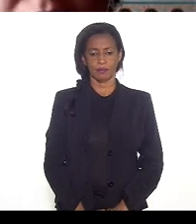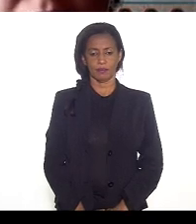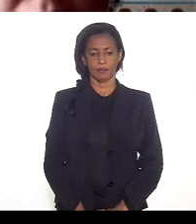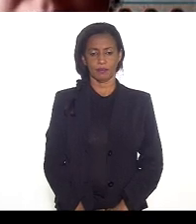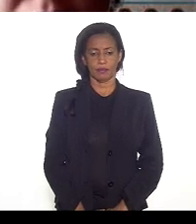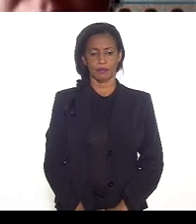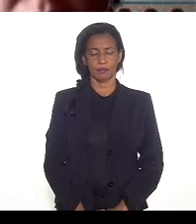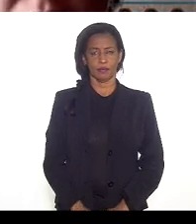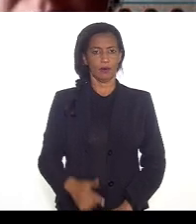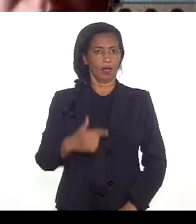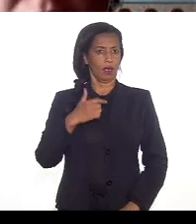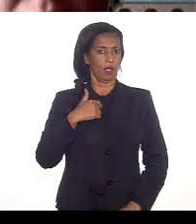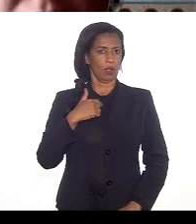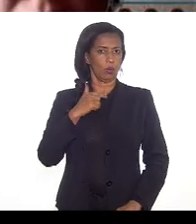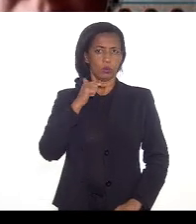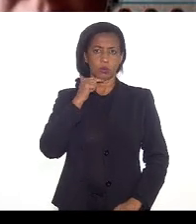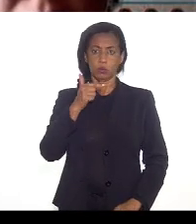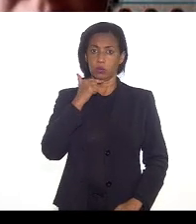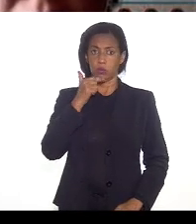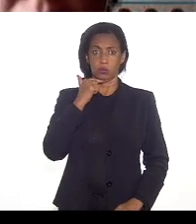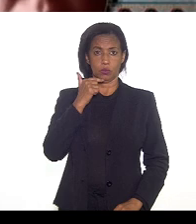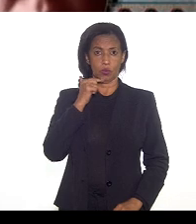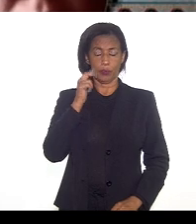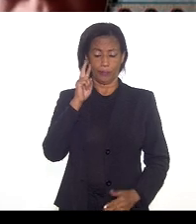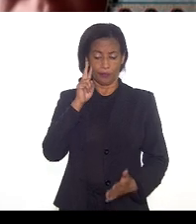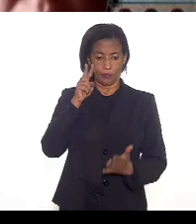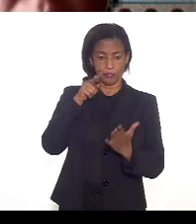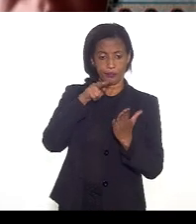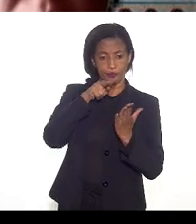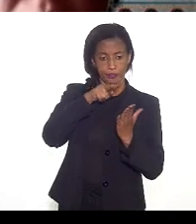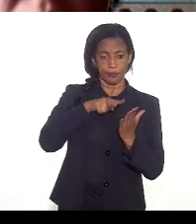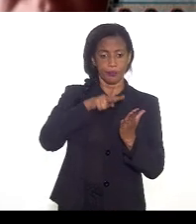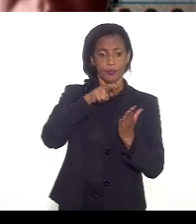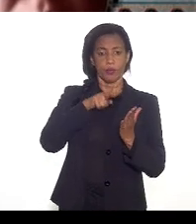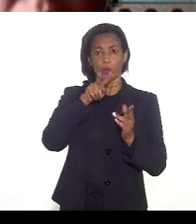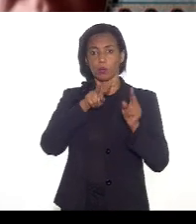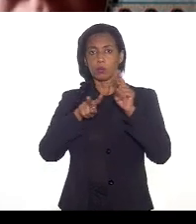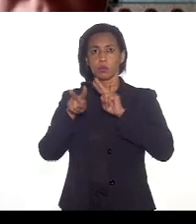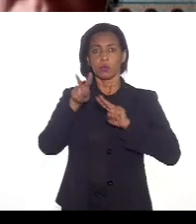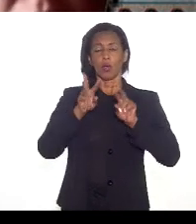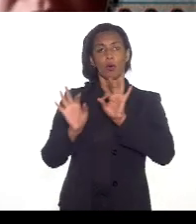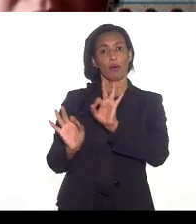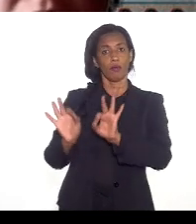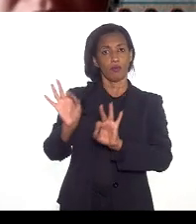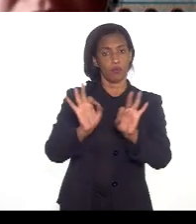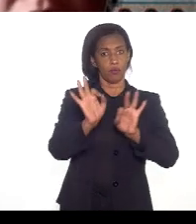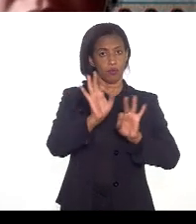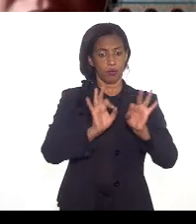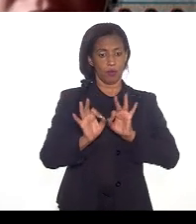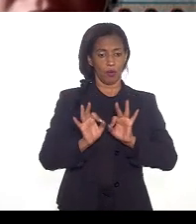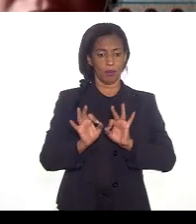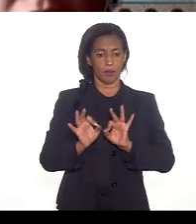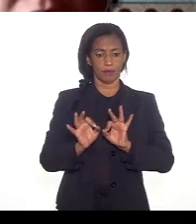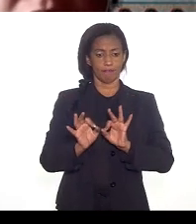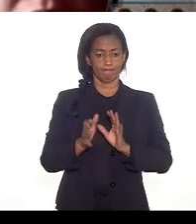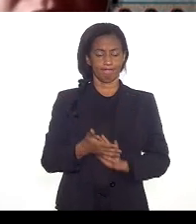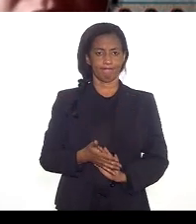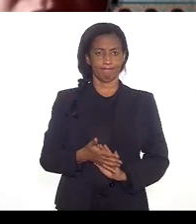Eu não consigo, não conseguimos enxergar aqui uma maneira de não anexá-lo.